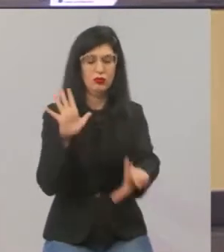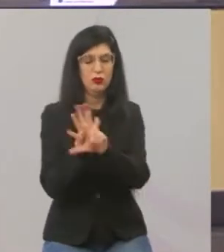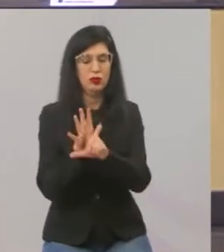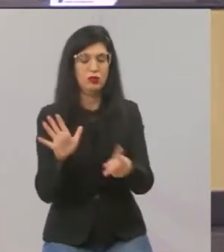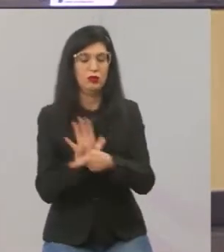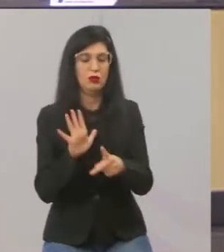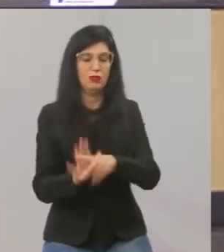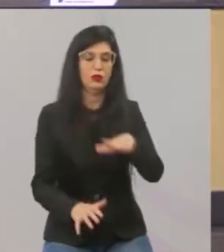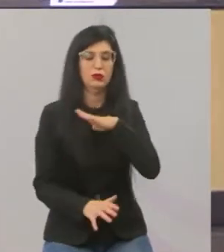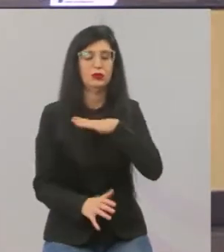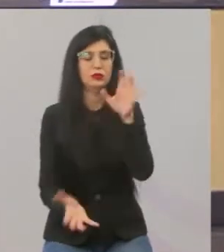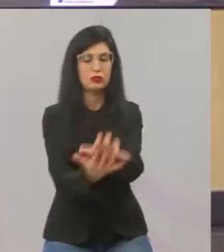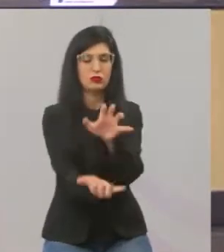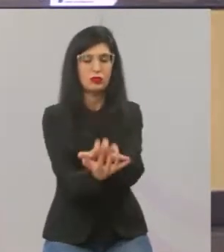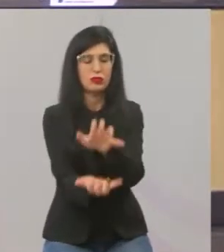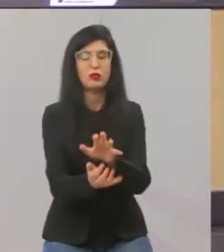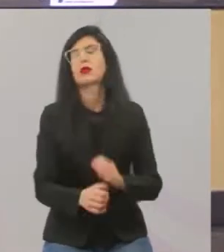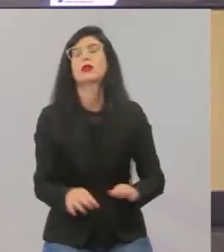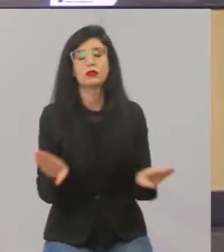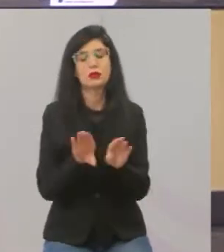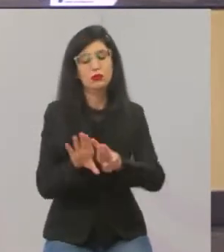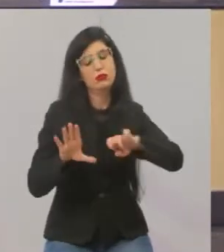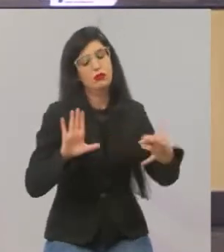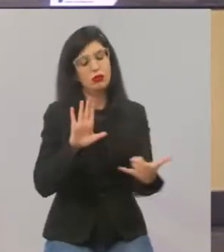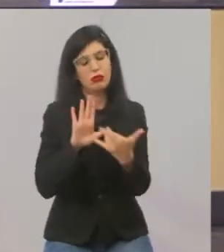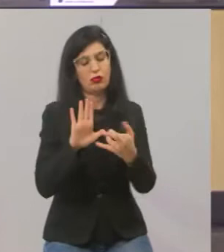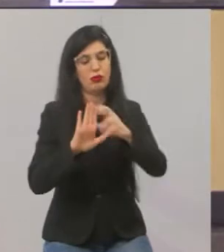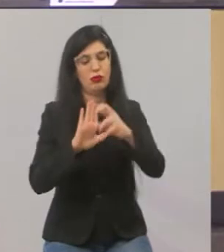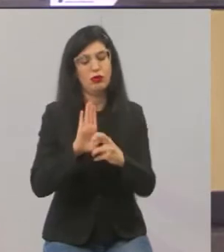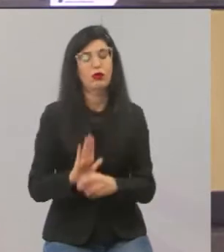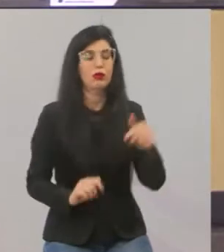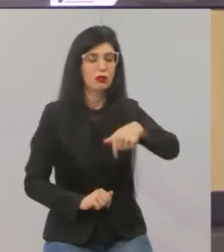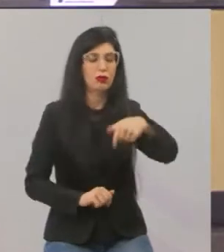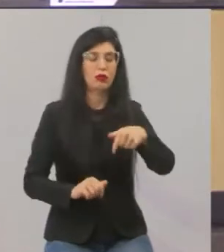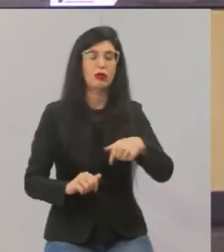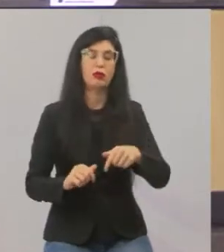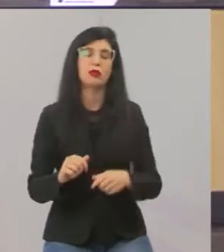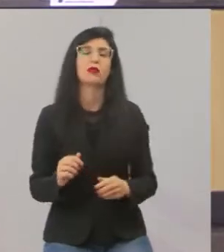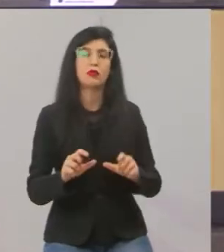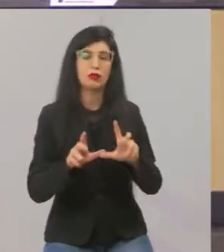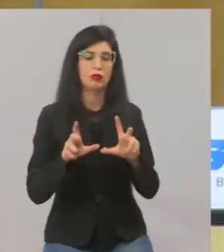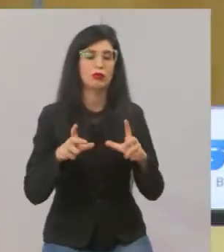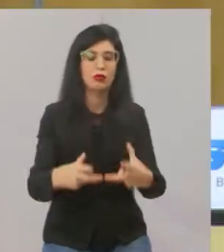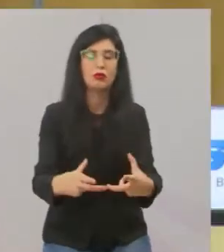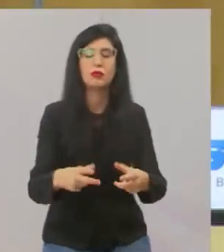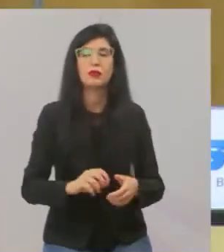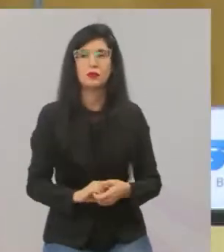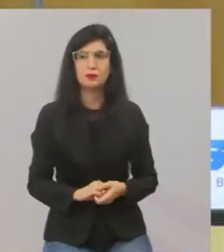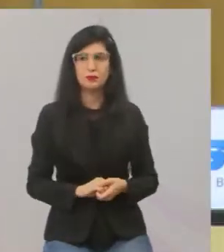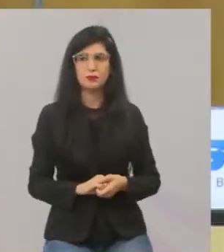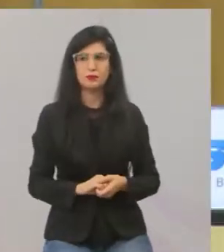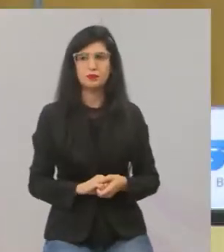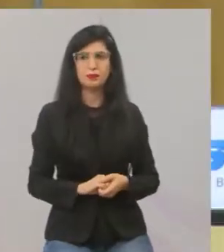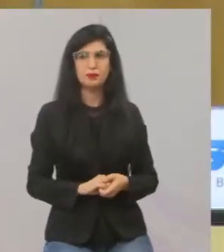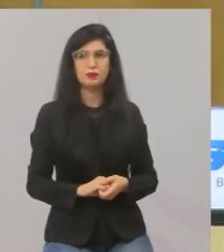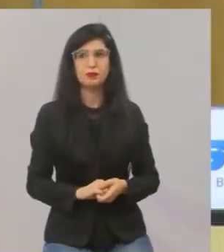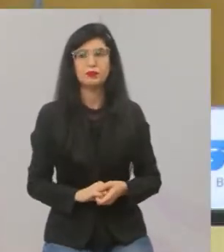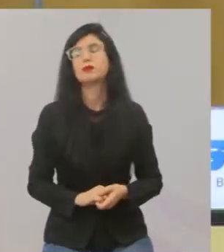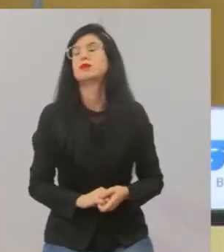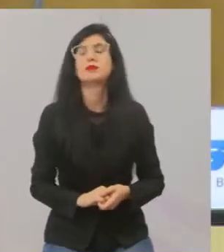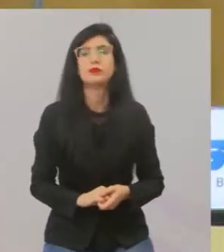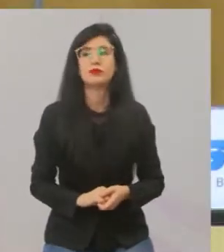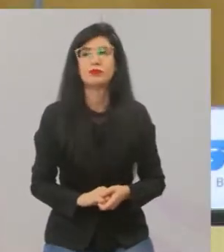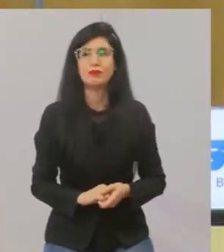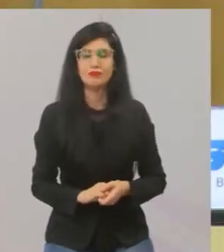do município de Jacareí e do regimento interno desta Casa Legislativa, tenho a honra de conduzir o ato de posse